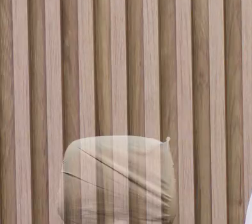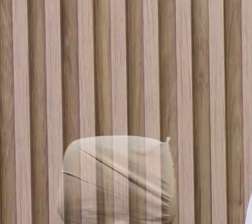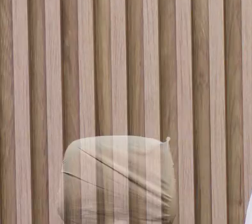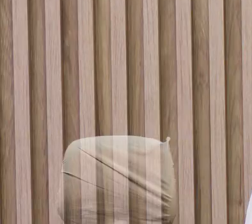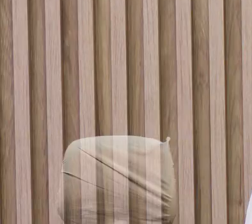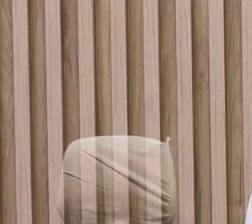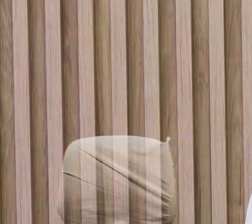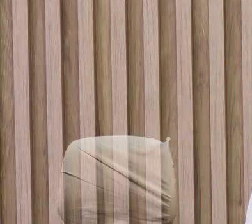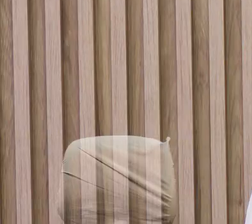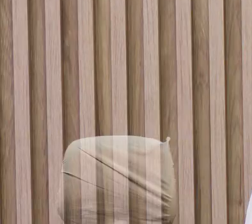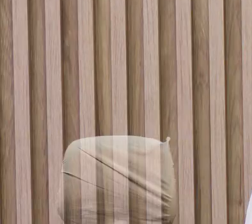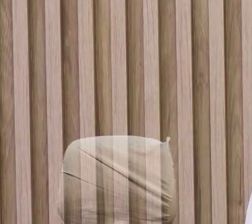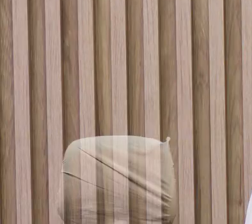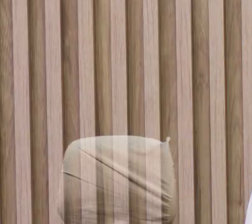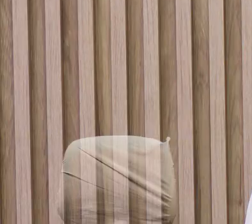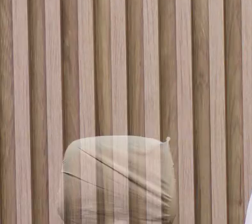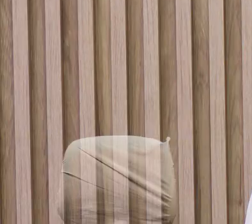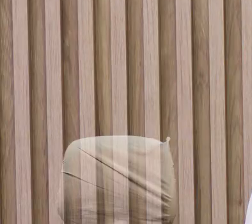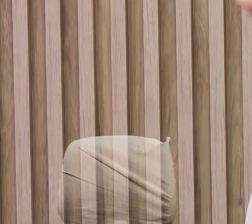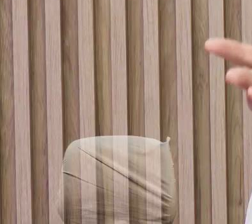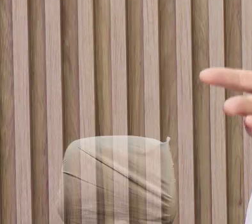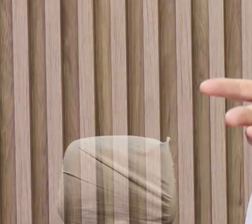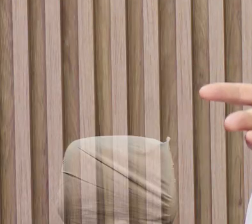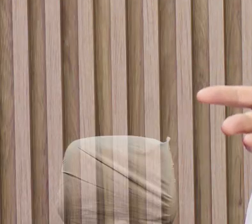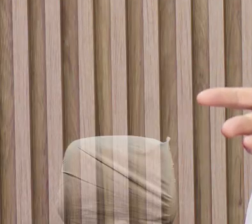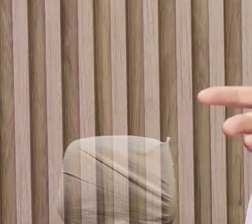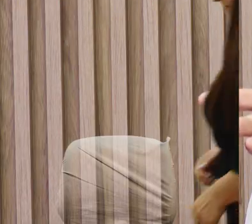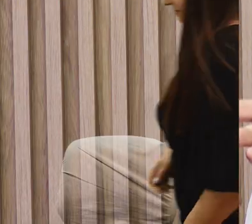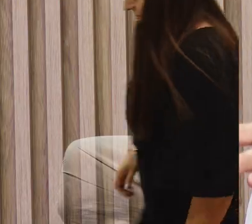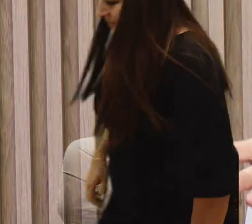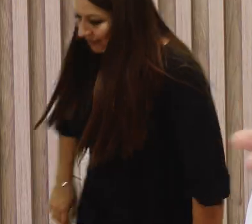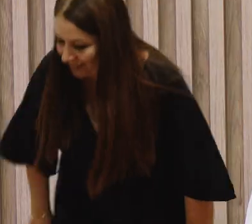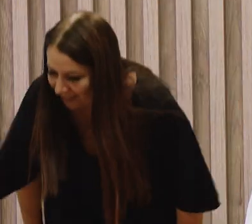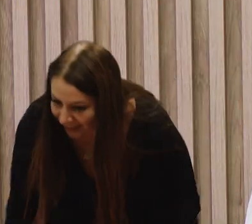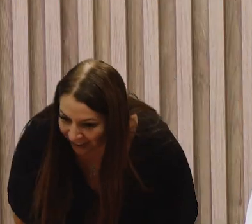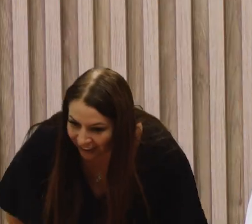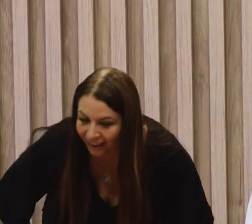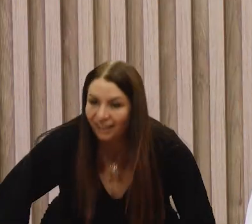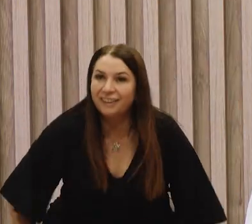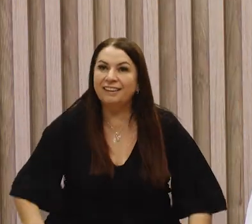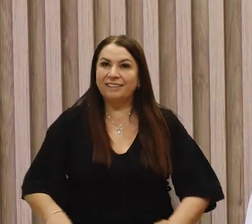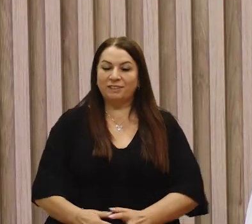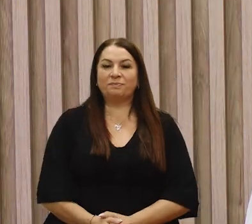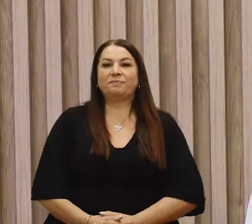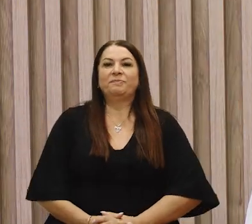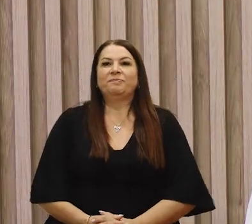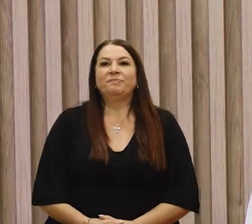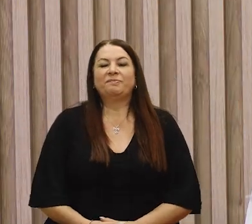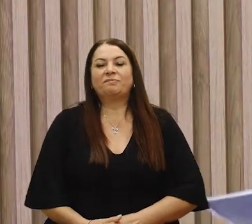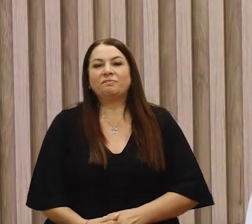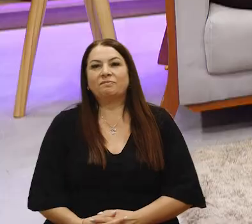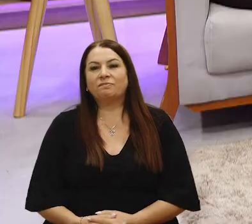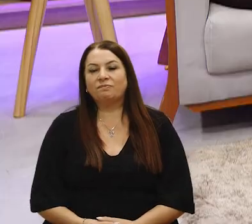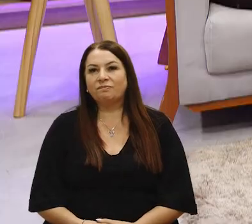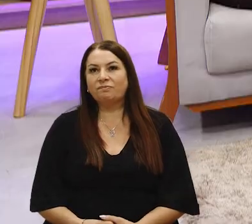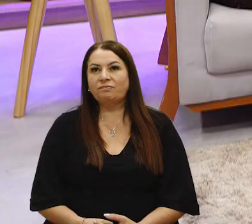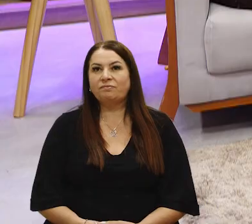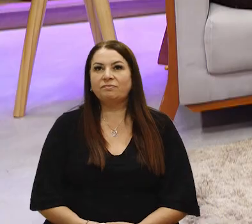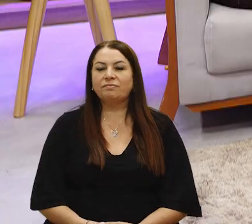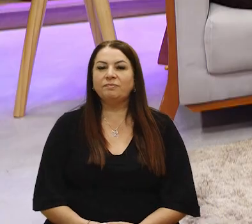não sabem. E para começar, vou perguntar para a Bruna, o que é, afinal, o